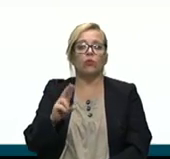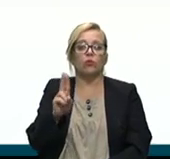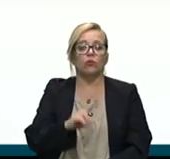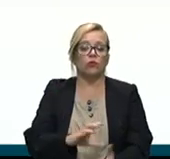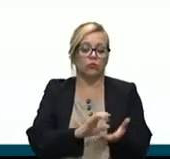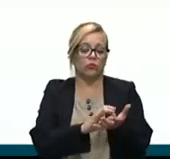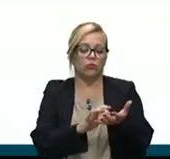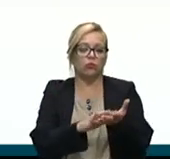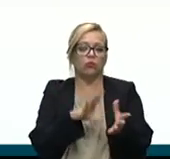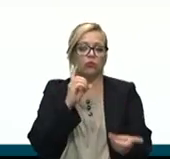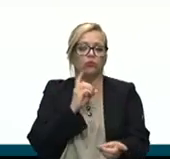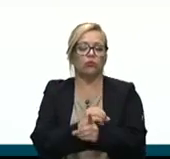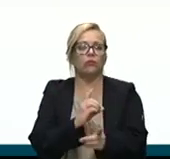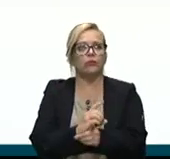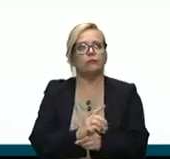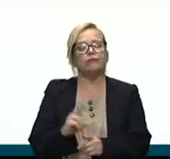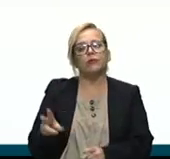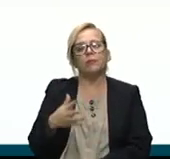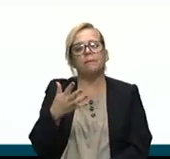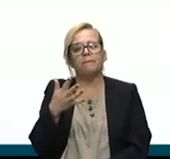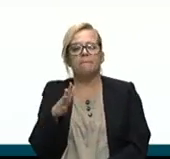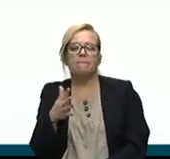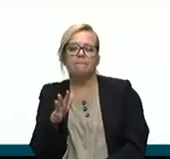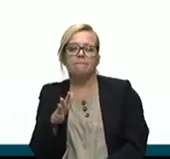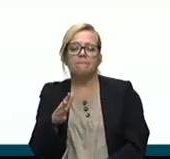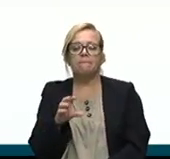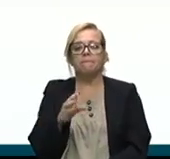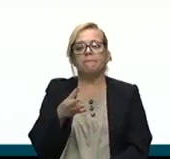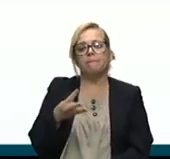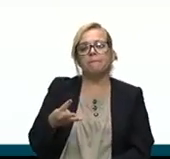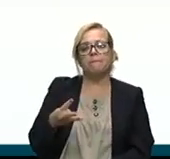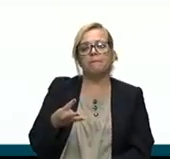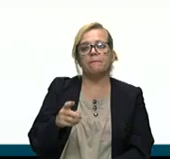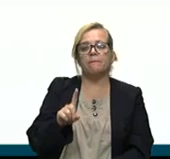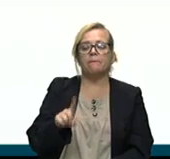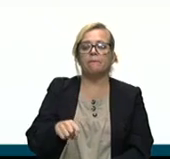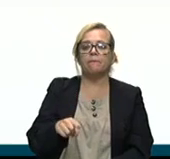calculadora, encontramos o valor aproximado de